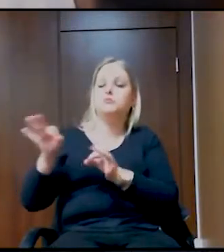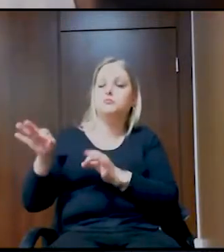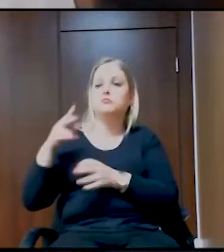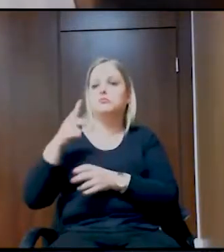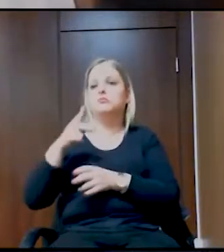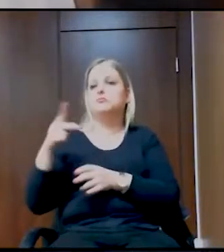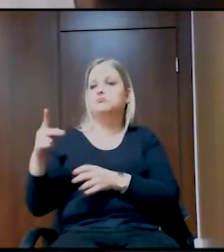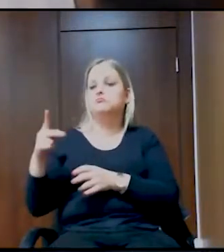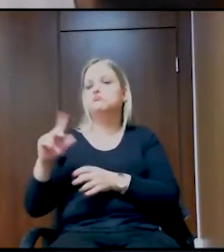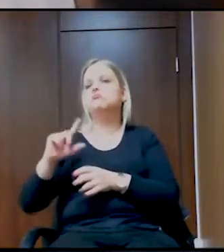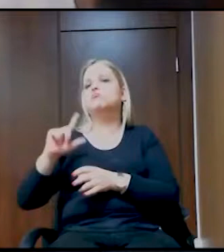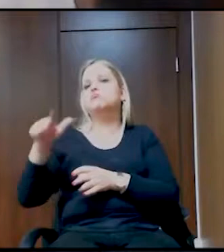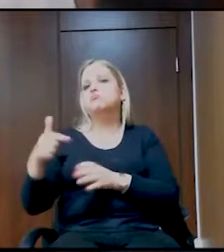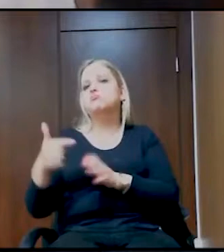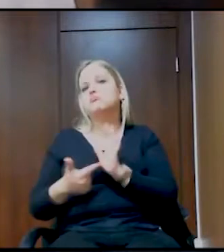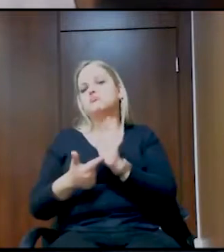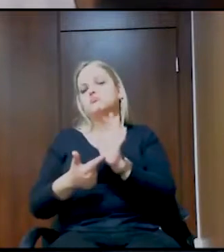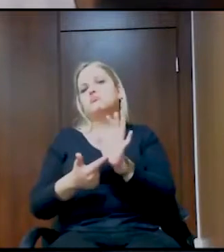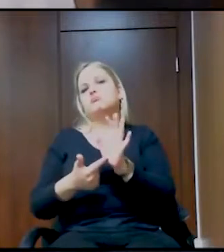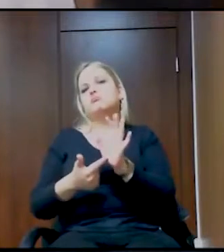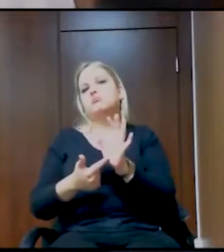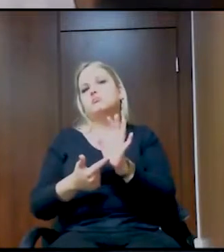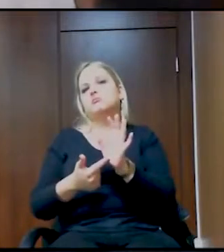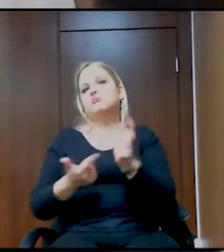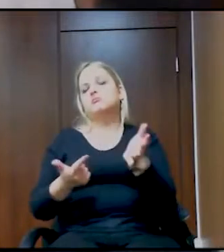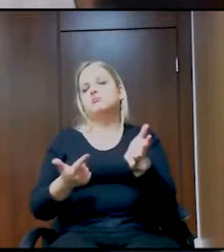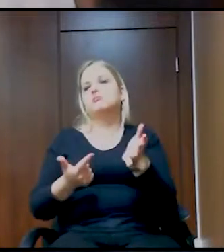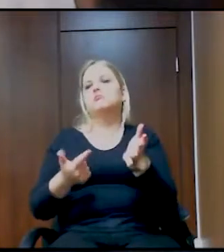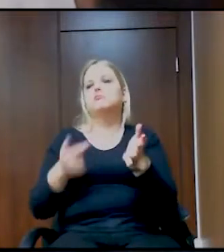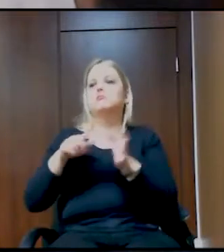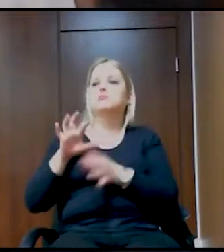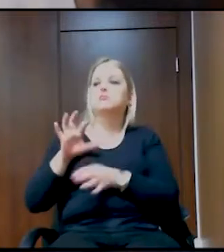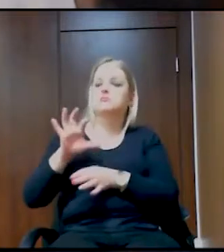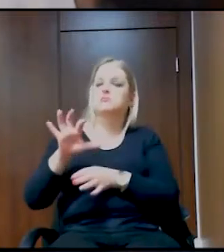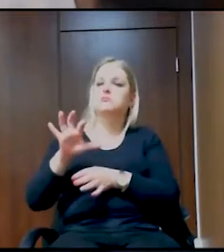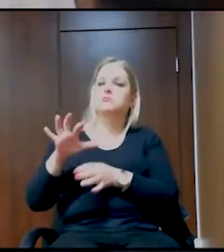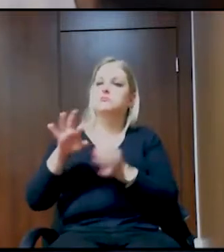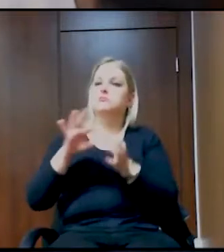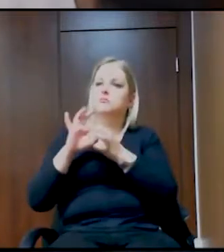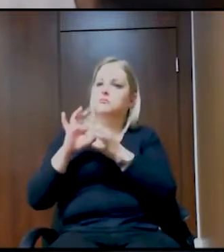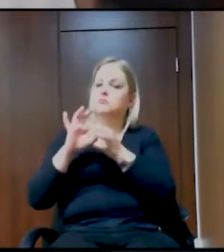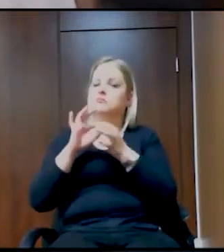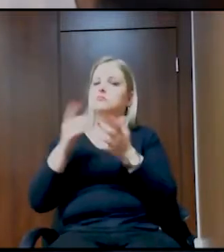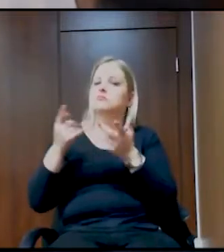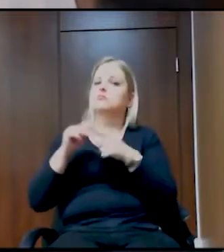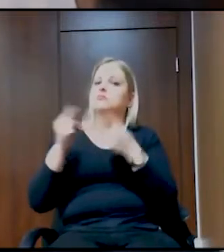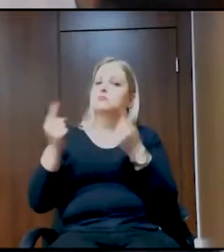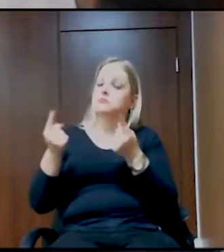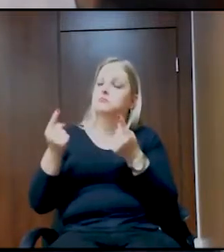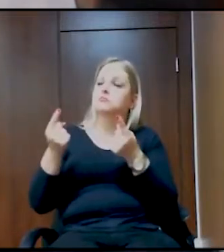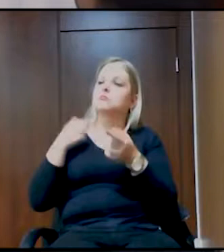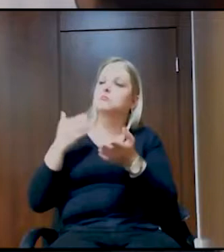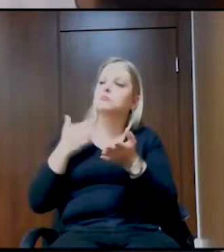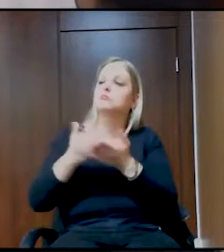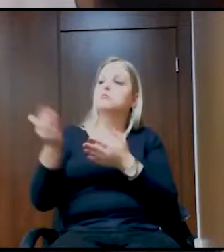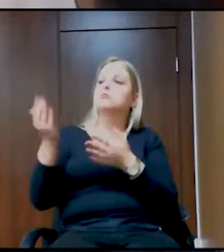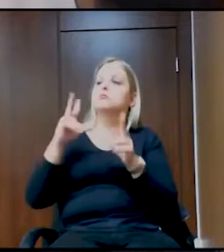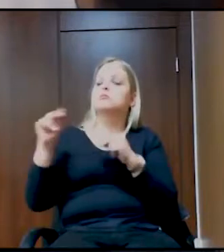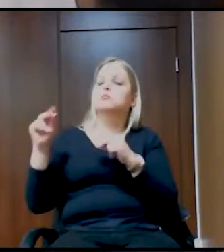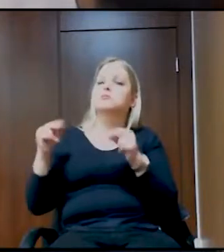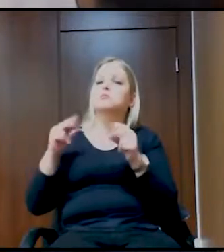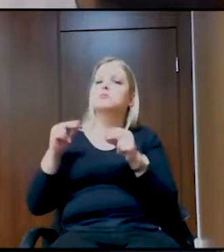e depois vir apresentar um projeto bem nessa forma uniformizado, mas começar a conversar também